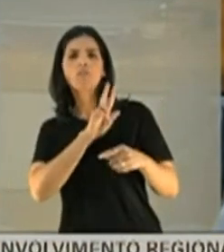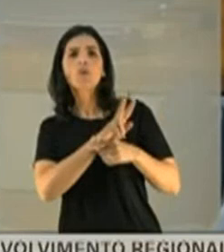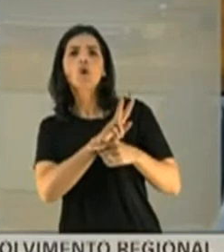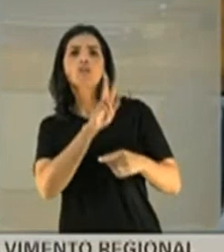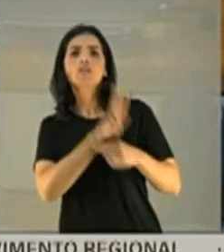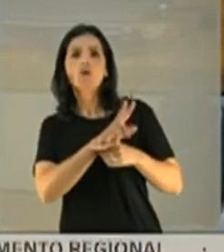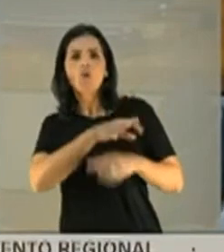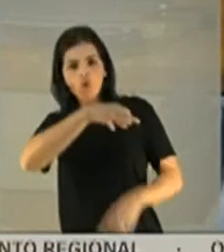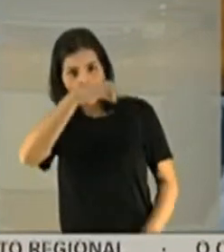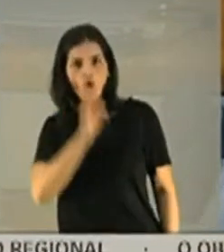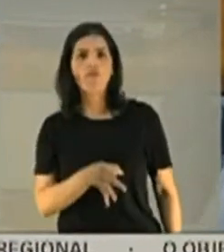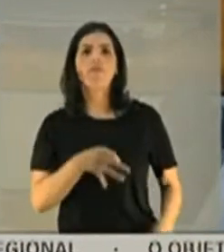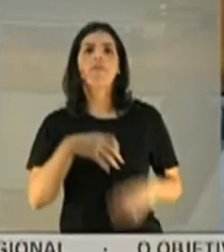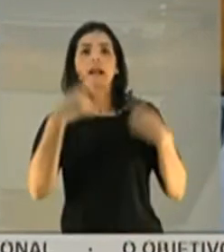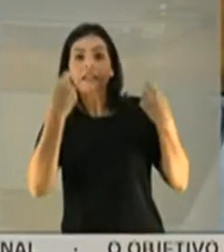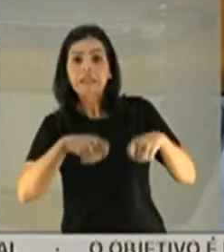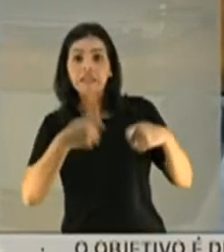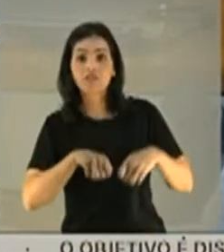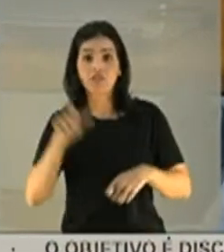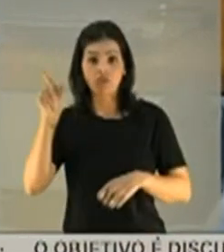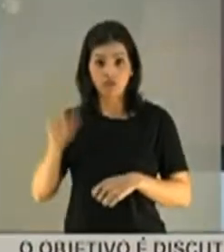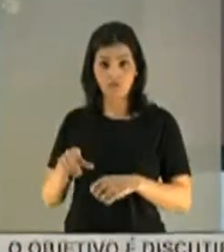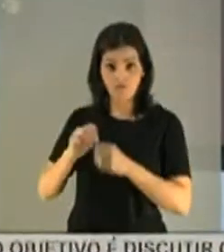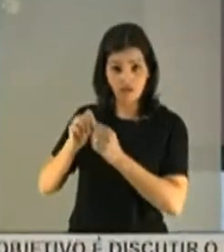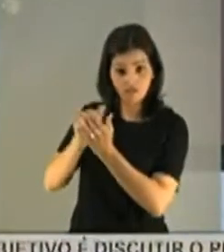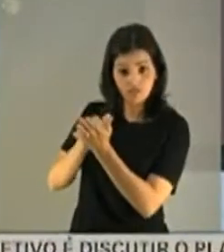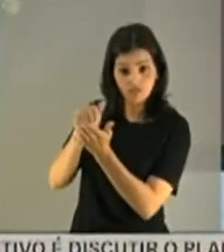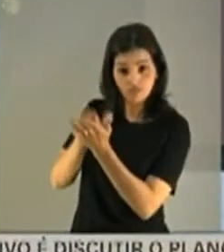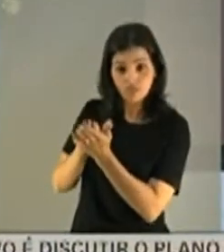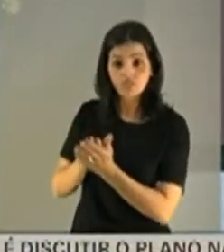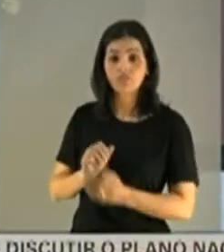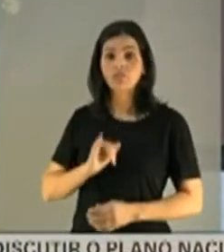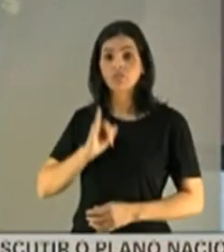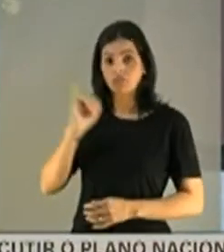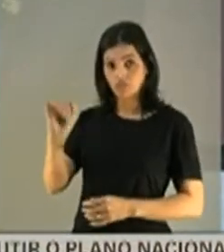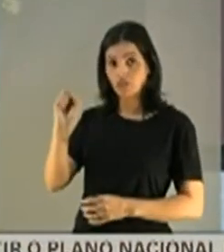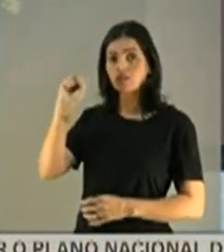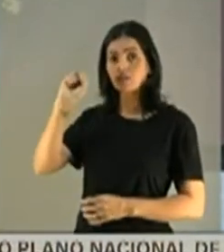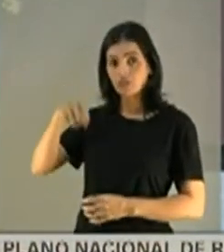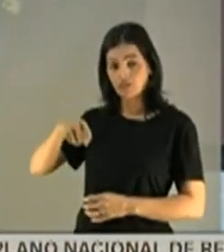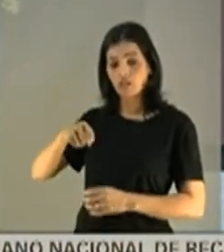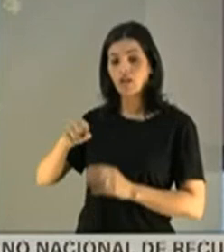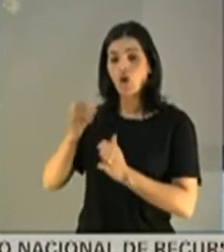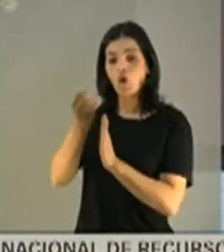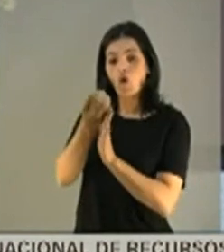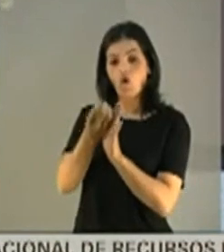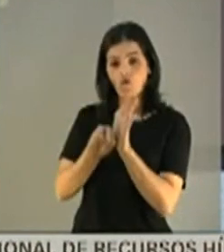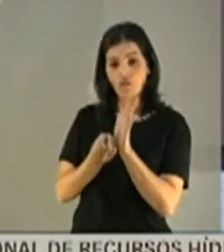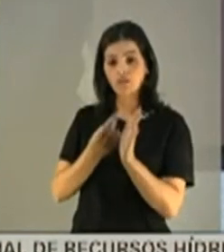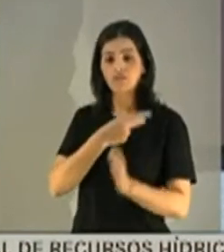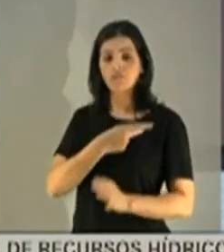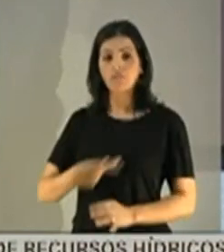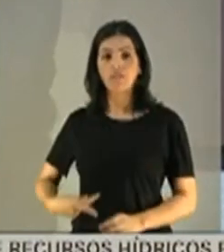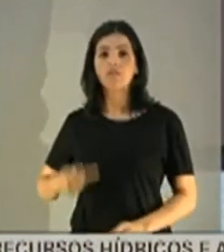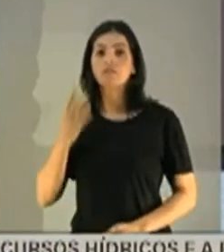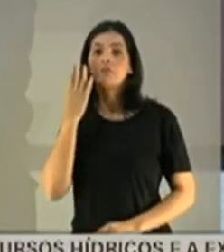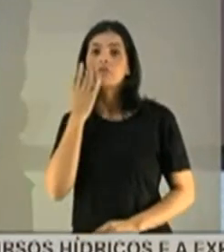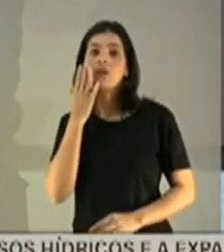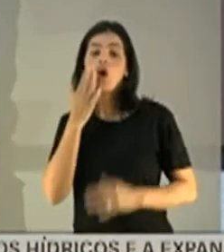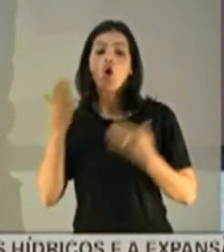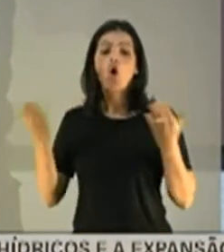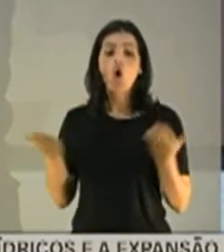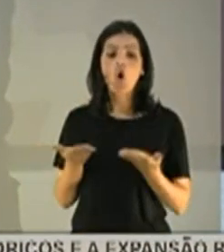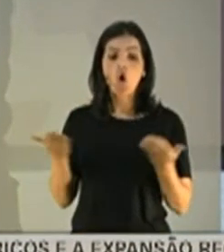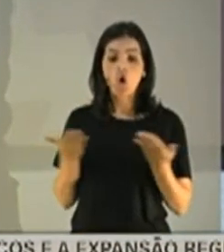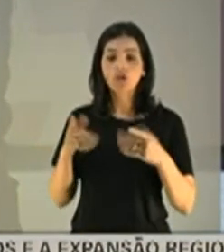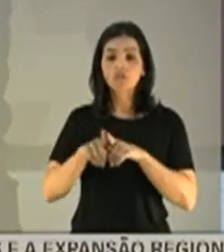para confirmar a necessidade. O senhor teve esse procedimento? Sim, senhor. Encaminhei ofício para... Presidente da Câmara? Para o presidente da Câmara. Hoje mesmo,